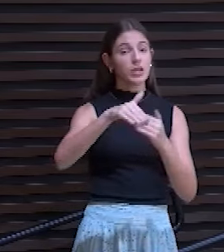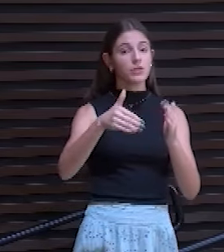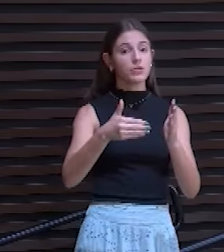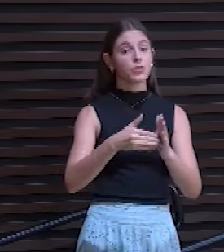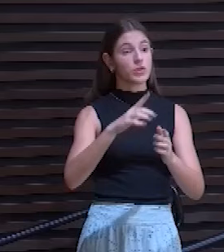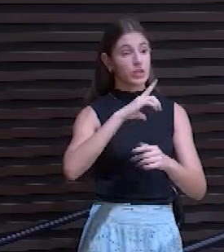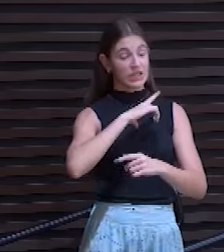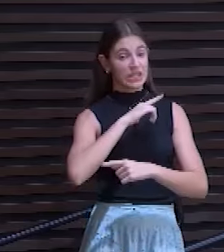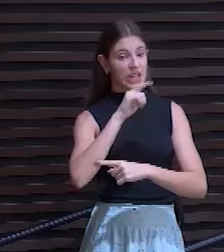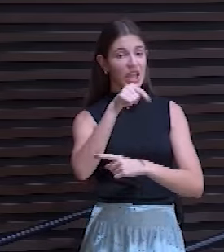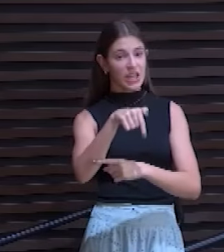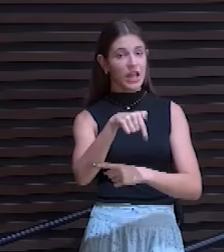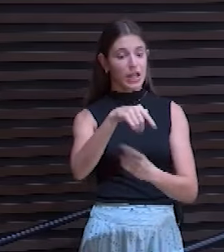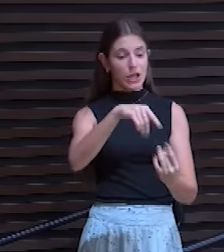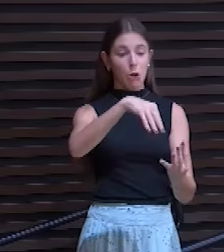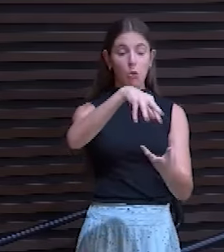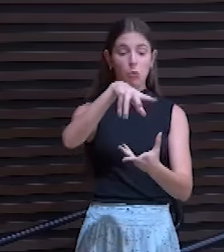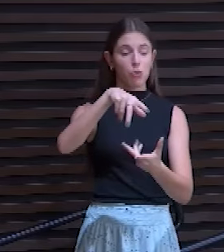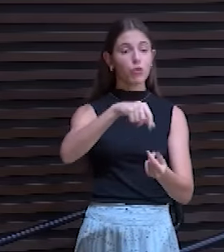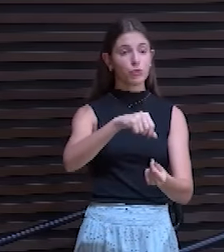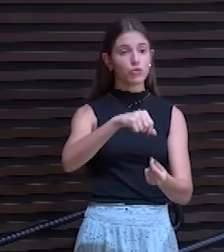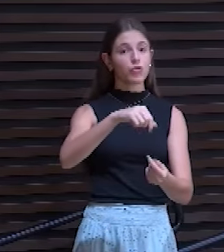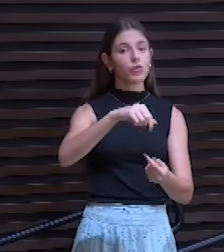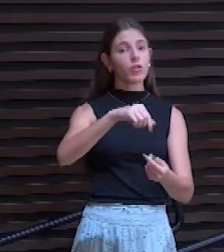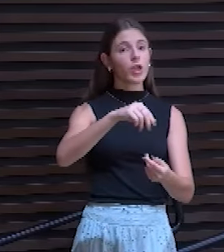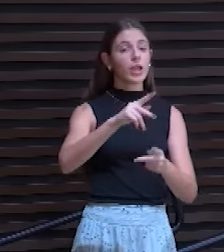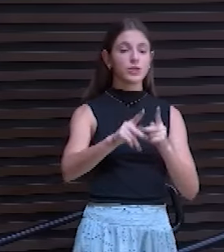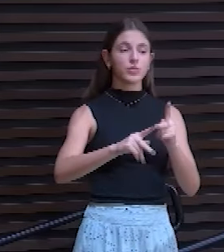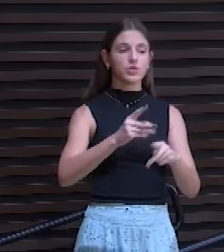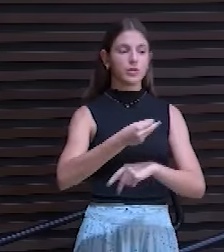contém, o mundo e os que nela habitam.